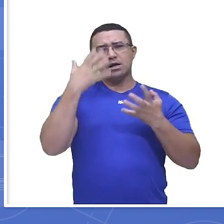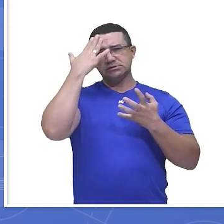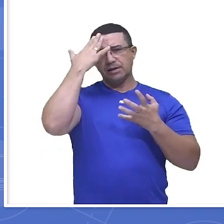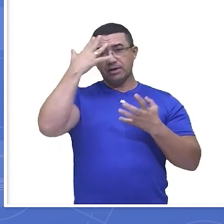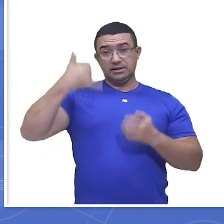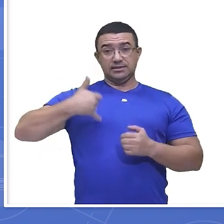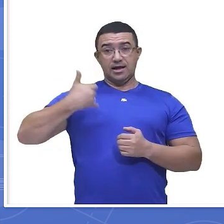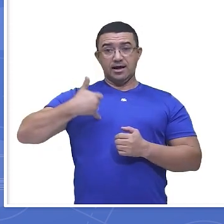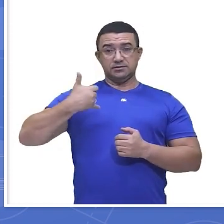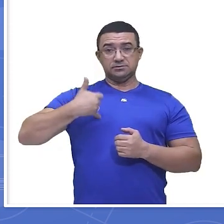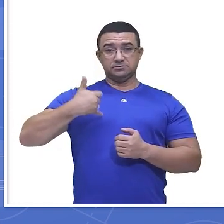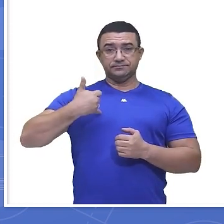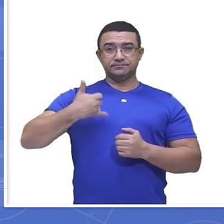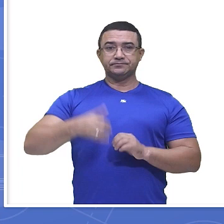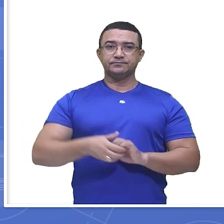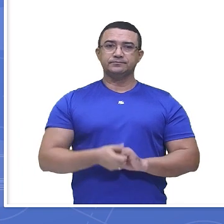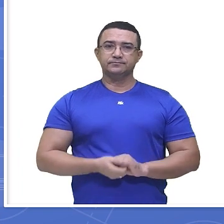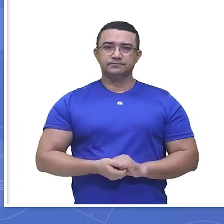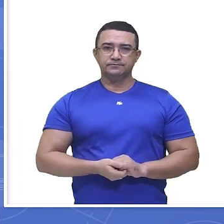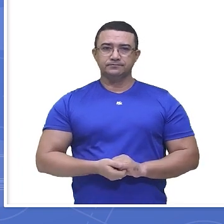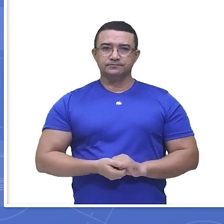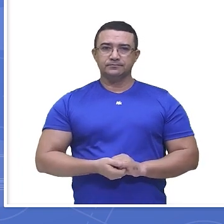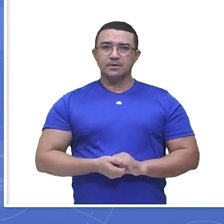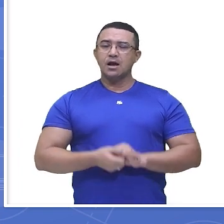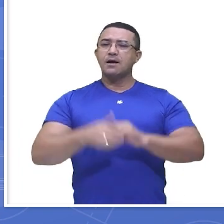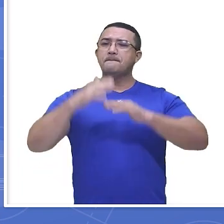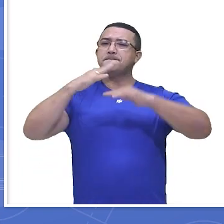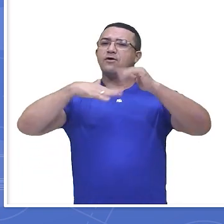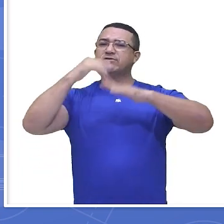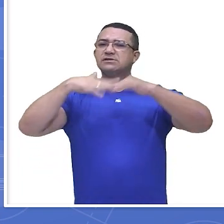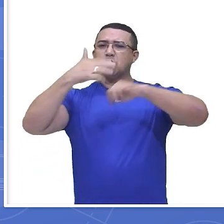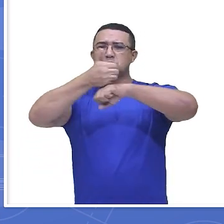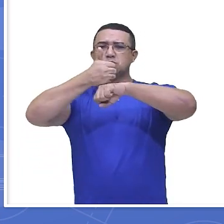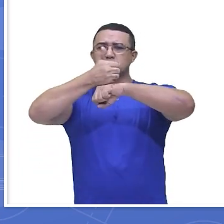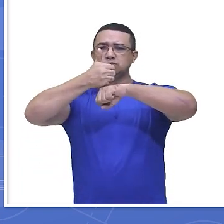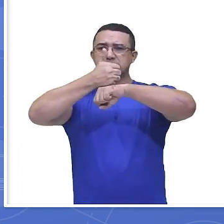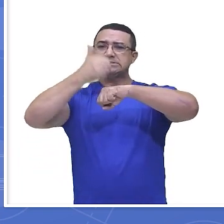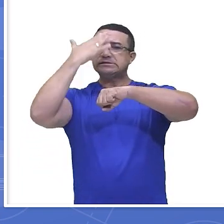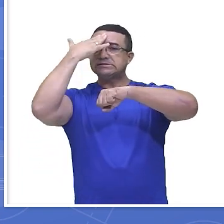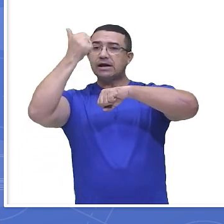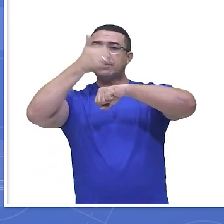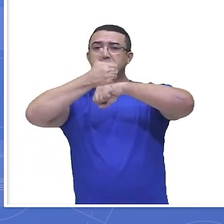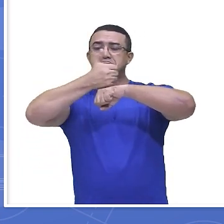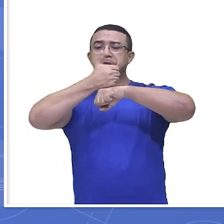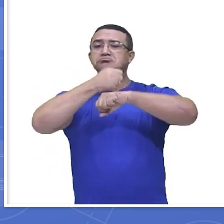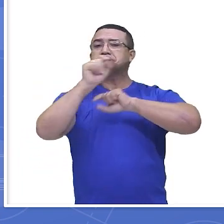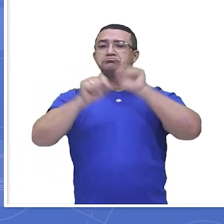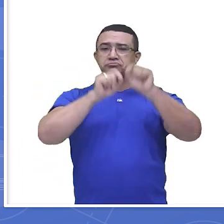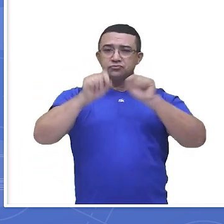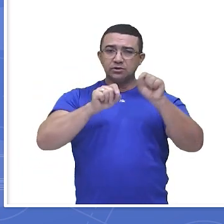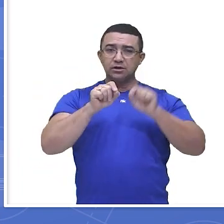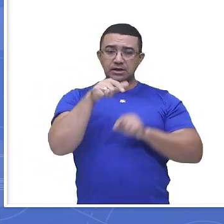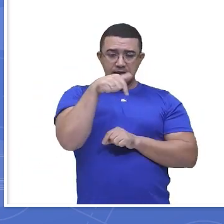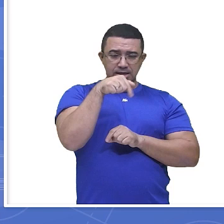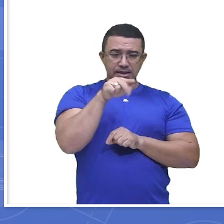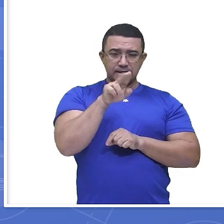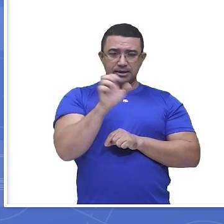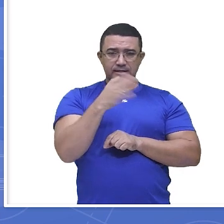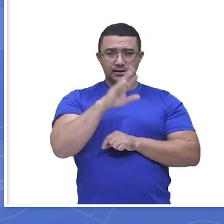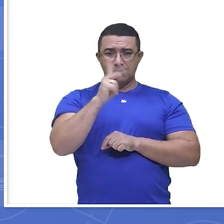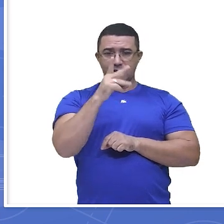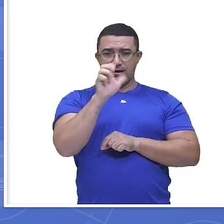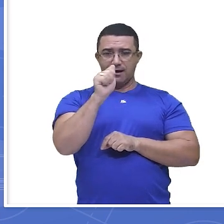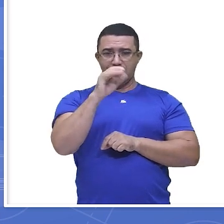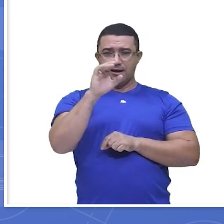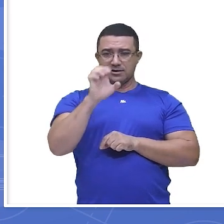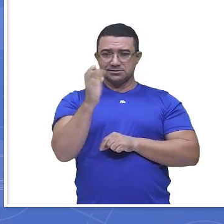lá então, aliás, profissão. Para descobrir a profissão, que hace usted? Lembra que eu falei do verbo fazer?